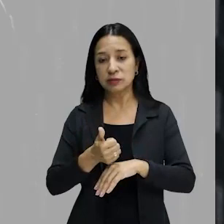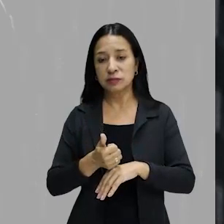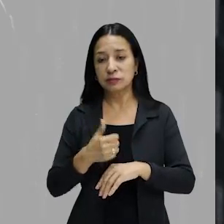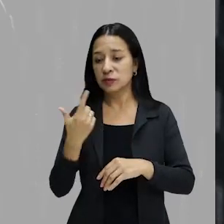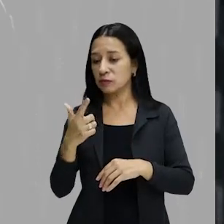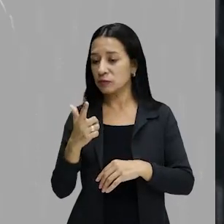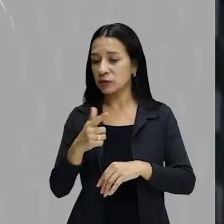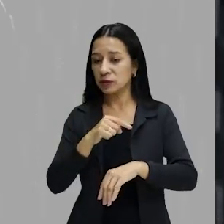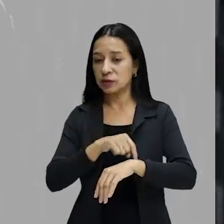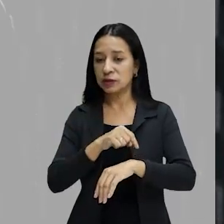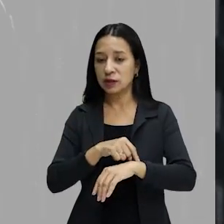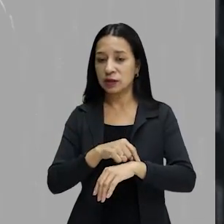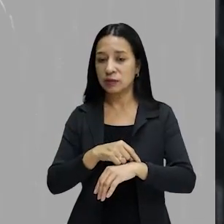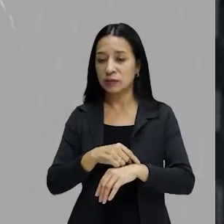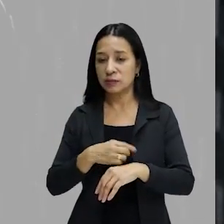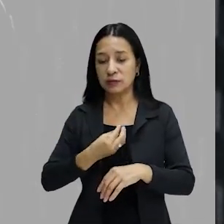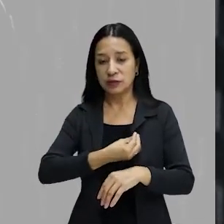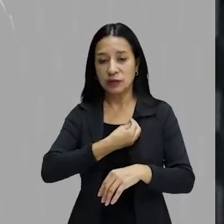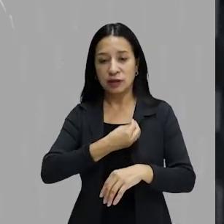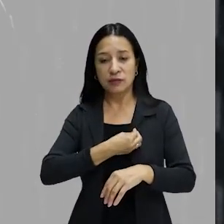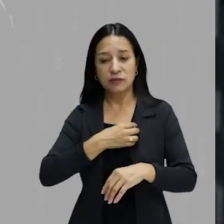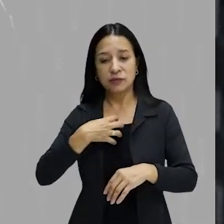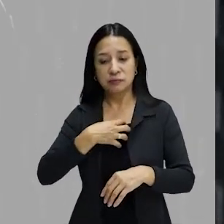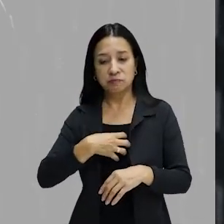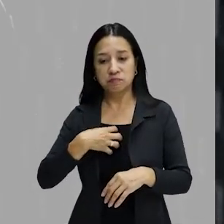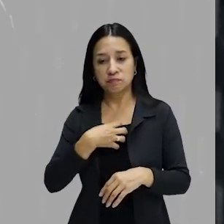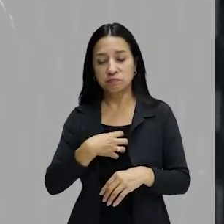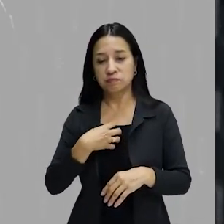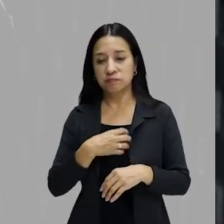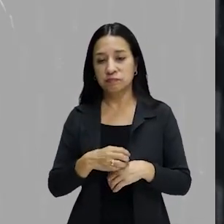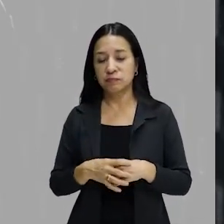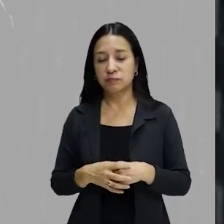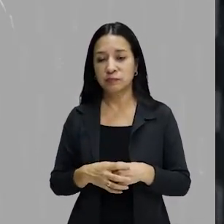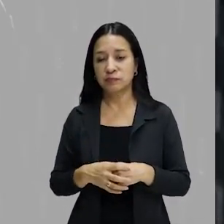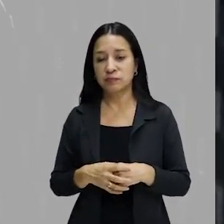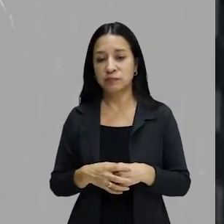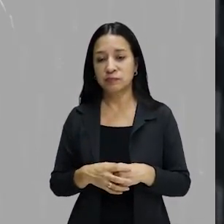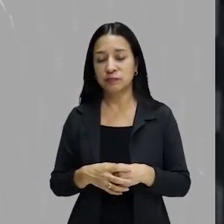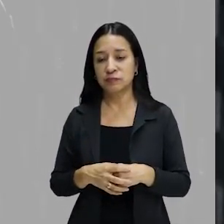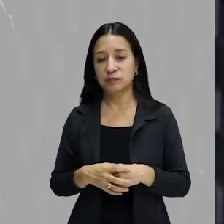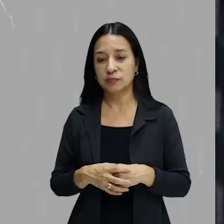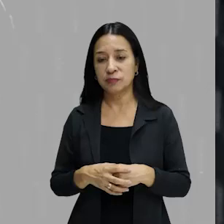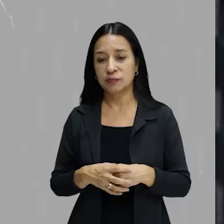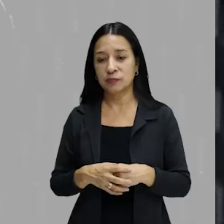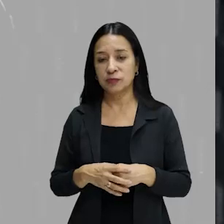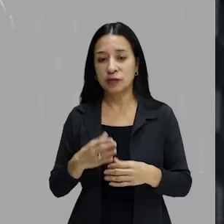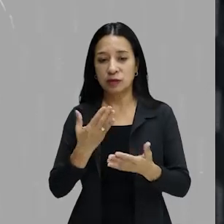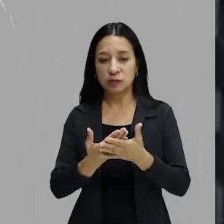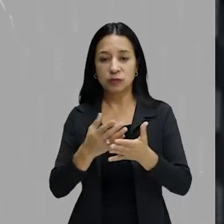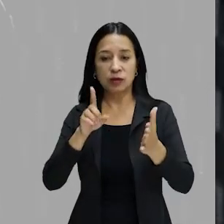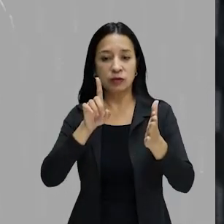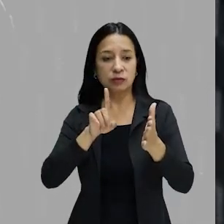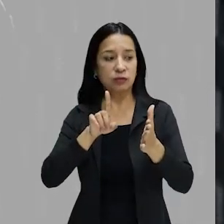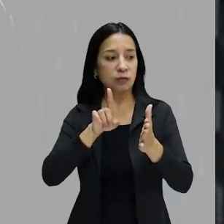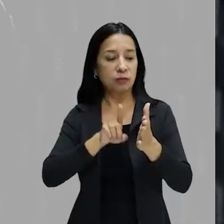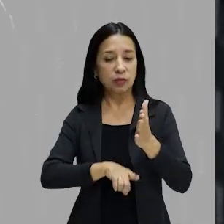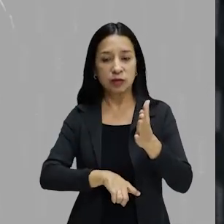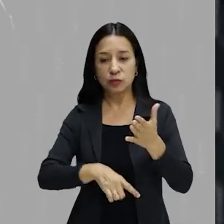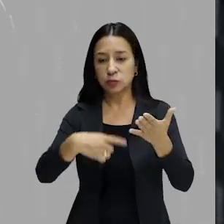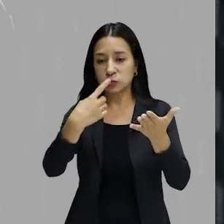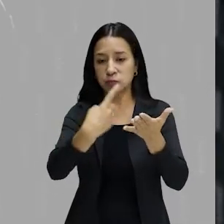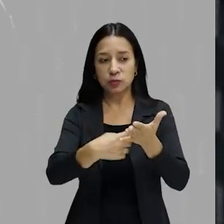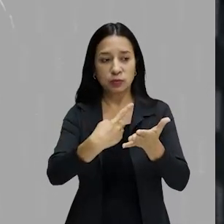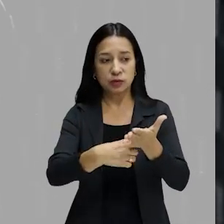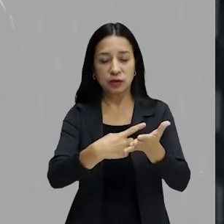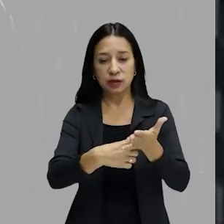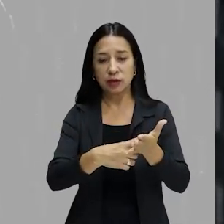tempo. Minha vida está muito agitada, então eu tenho estudado menos do que eu deveria. Menos do que o meu compromisso, né?